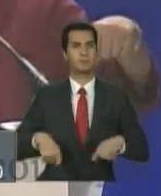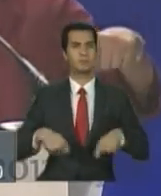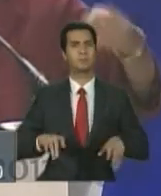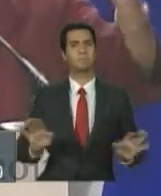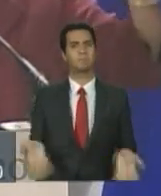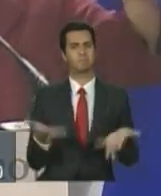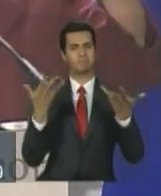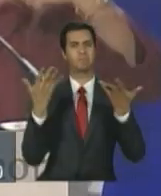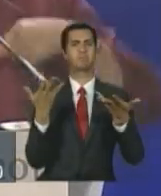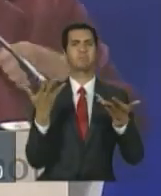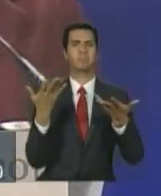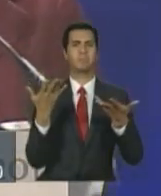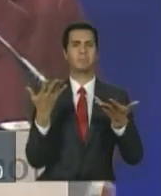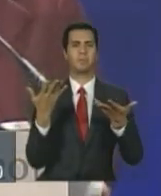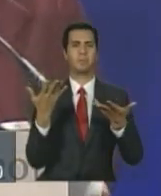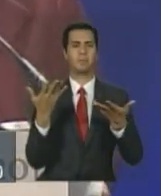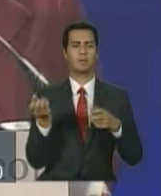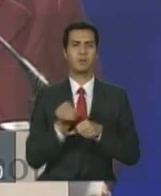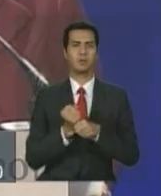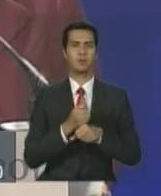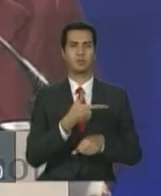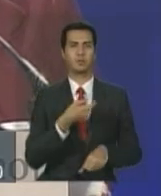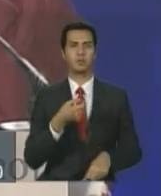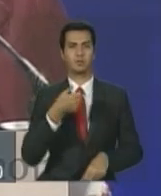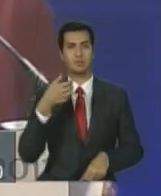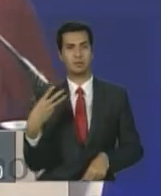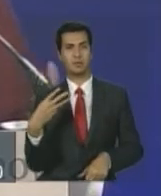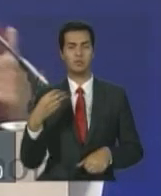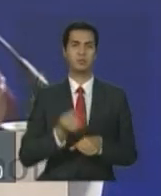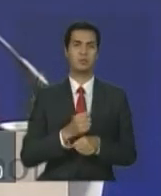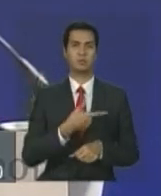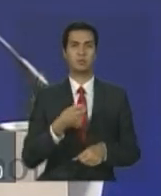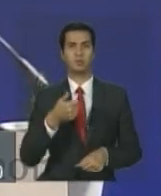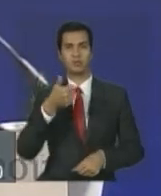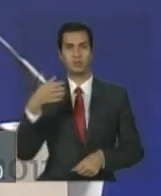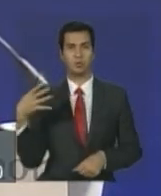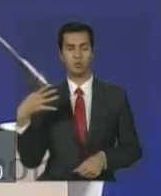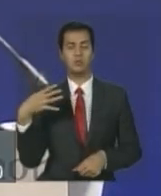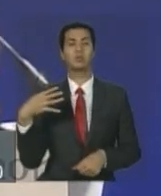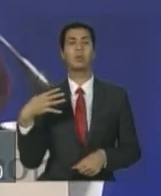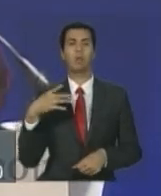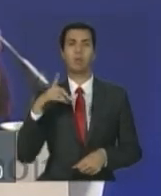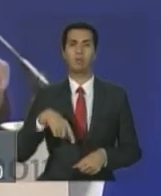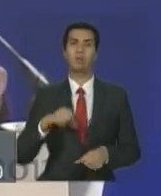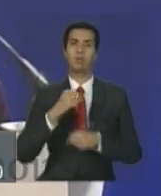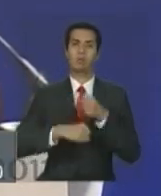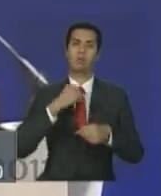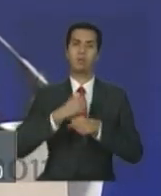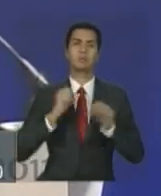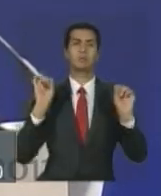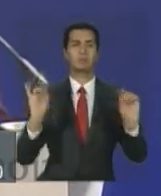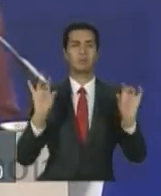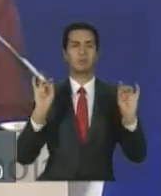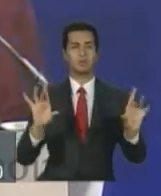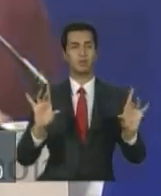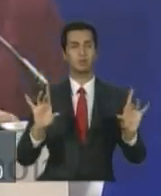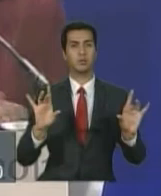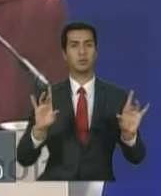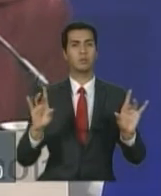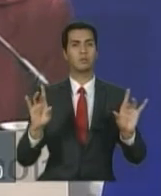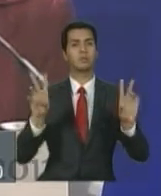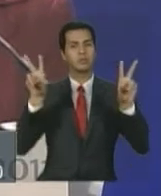ano Brasil-Alemanha 2013-2014. Me comprometi a comparecer na feira,